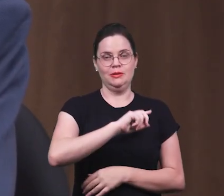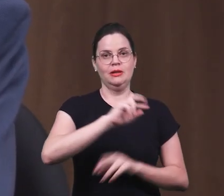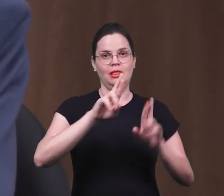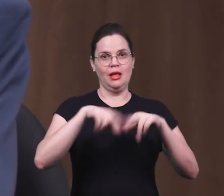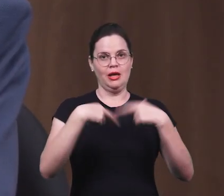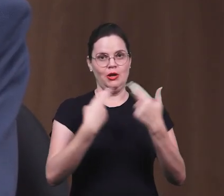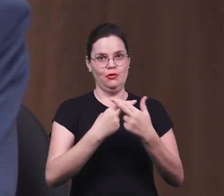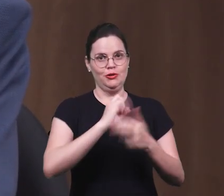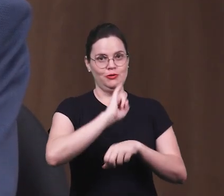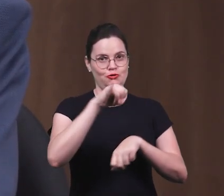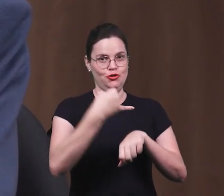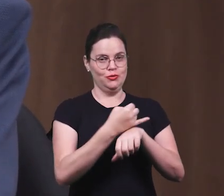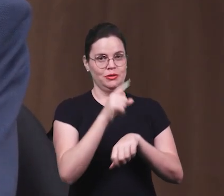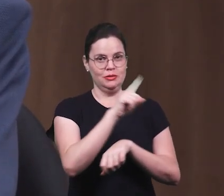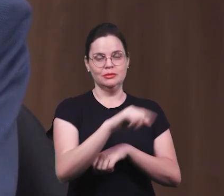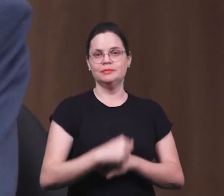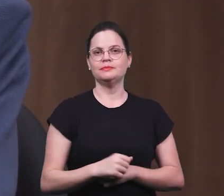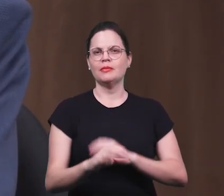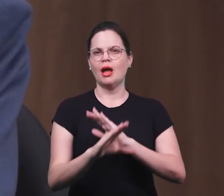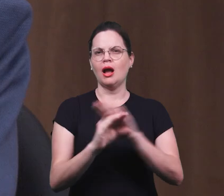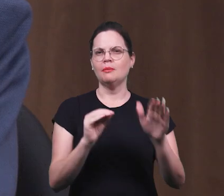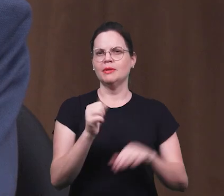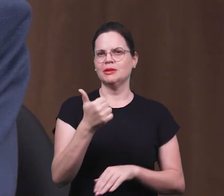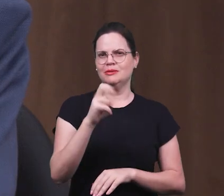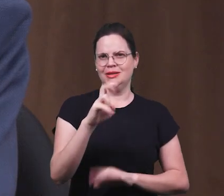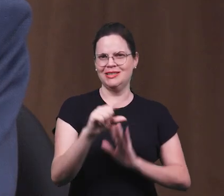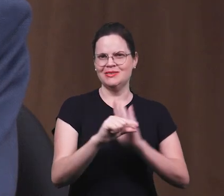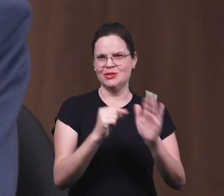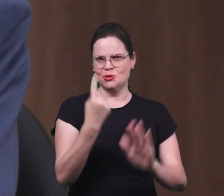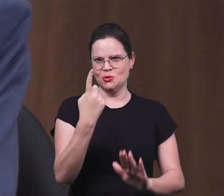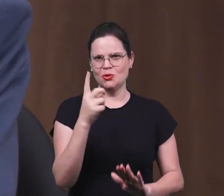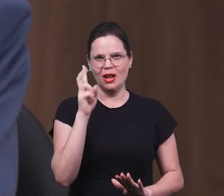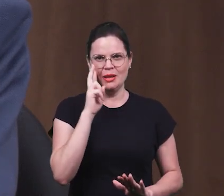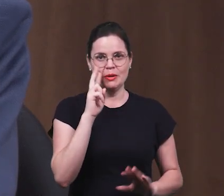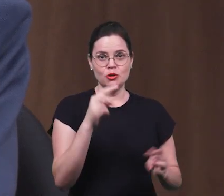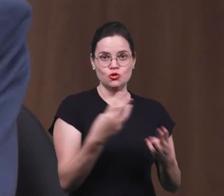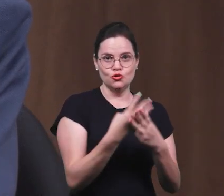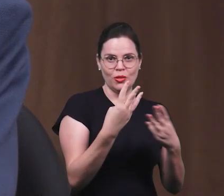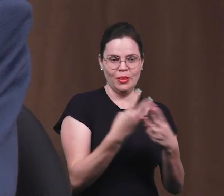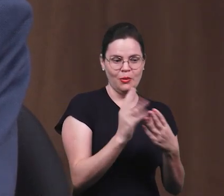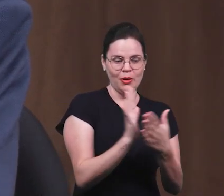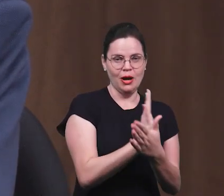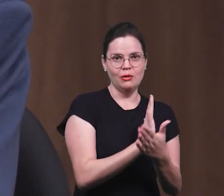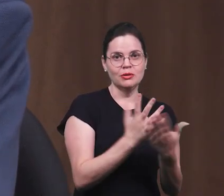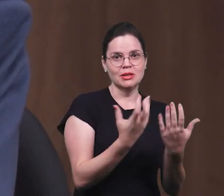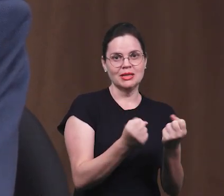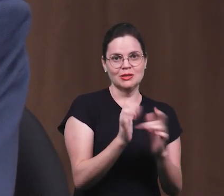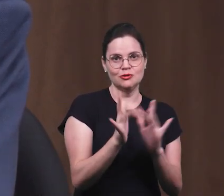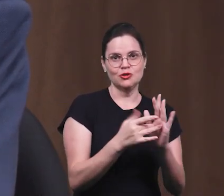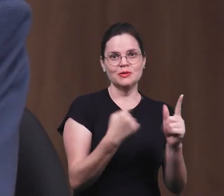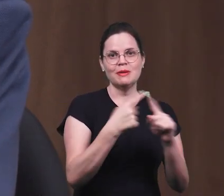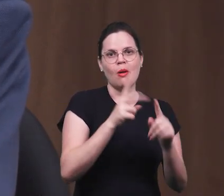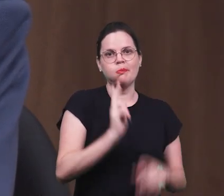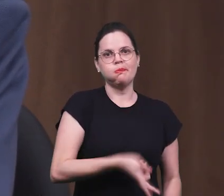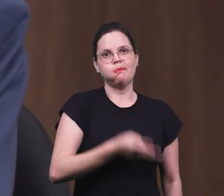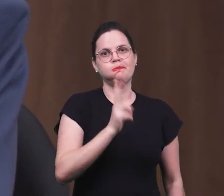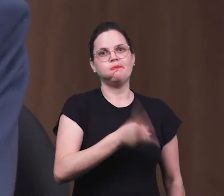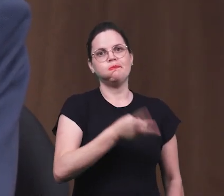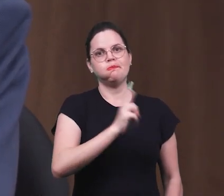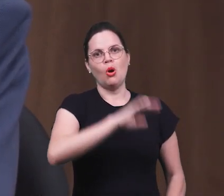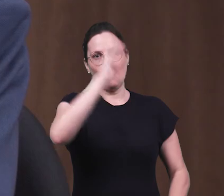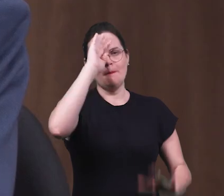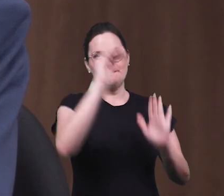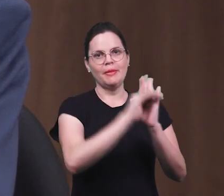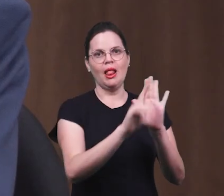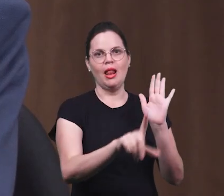capítulo que alguns judeus tinham se convertido, mas eles não tinham abandonado a lei de Moisés, né? Algumas leis que Moisés